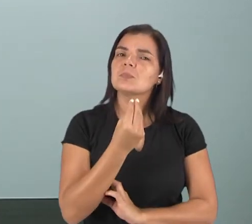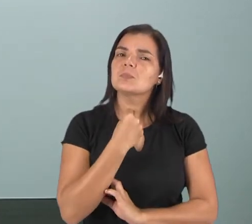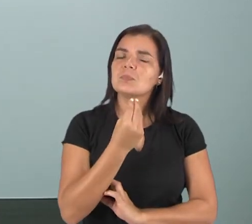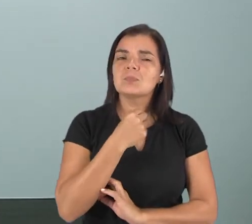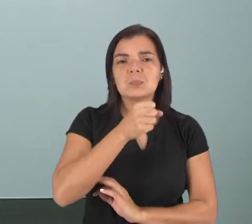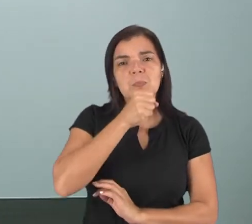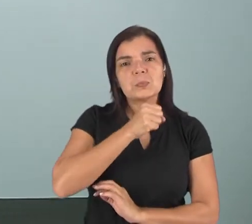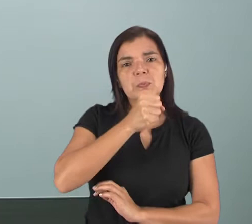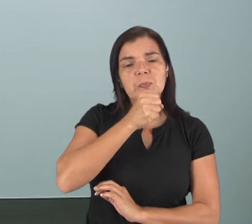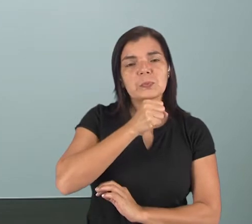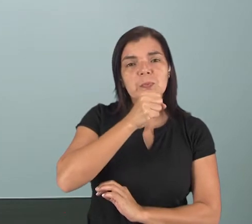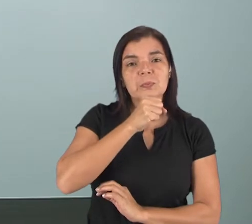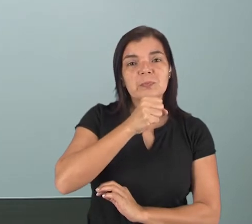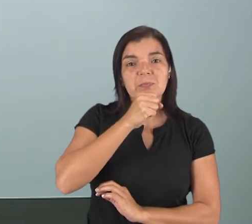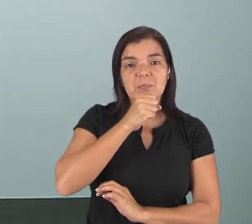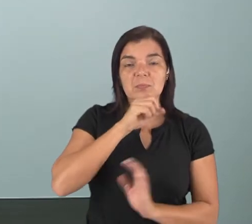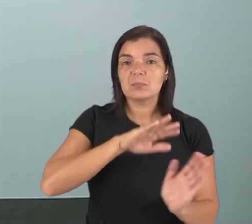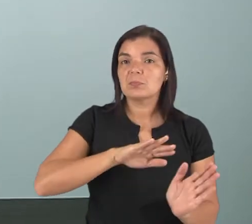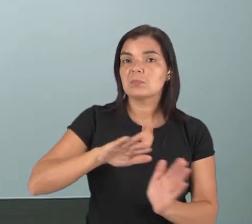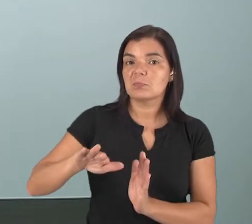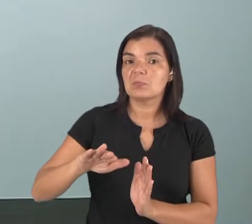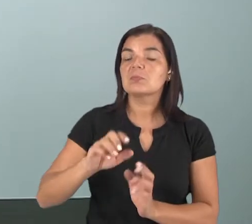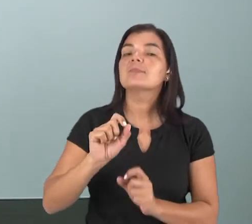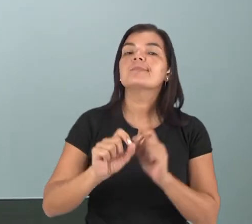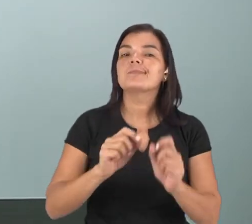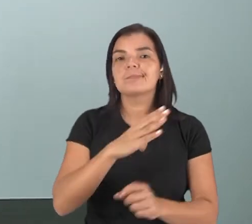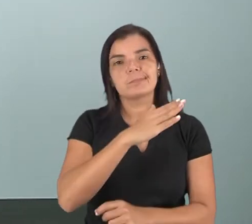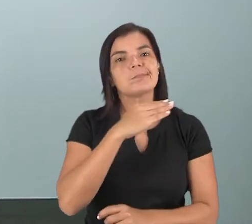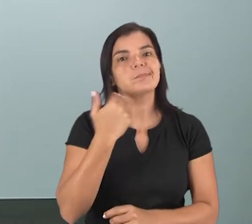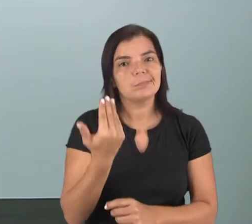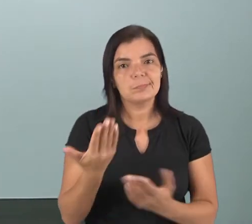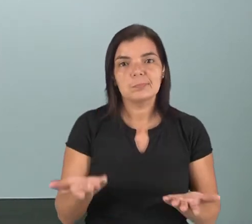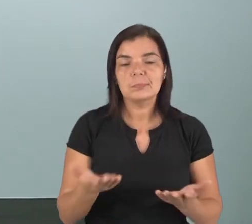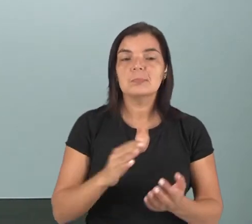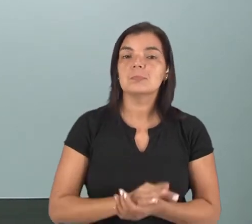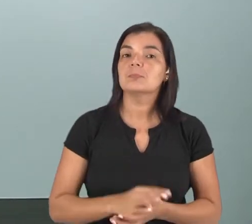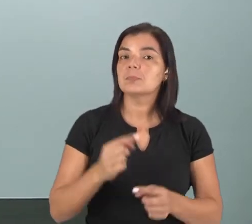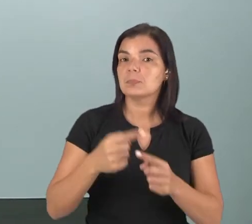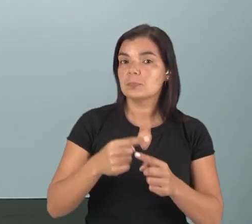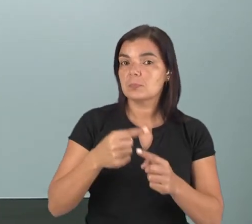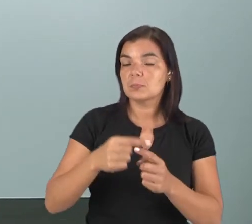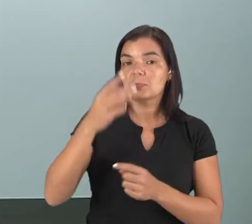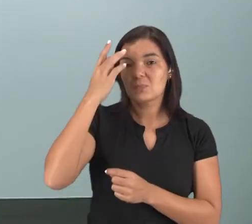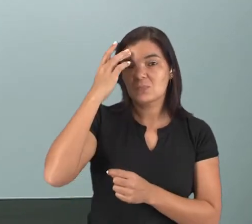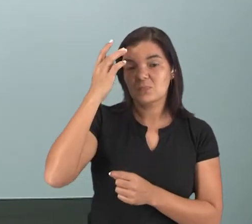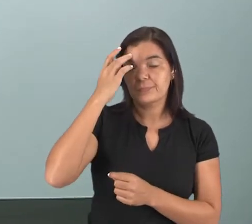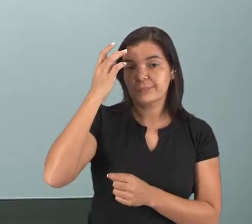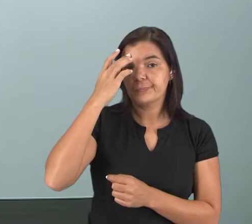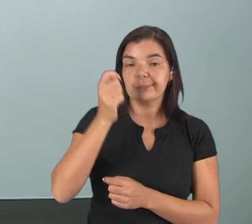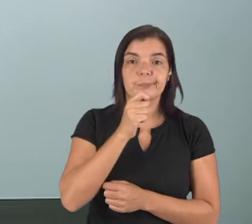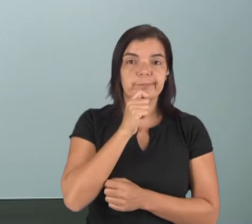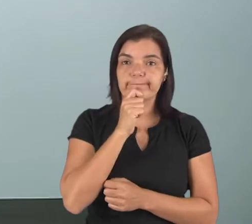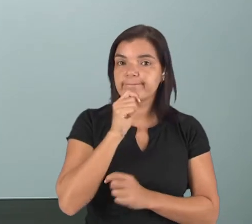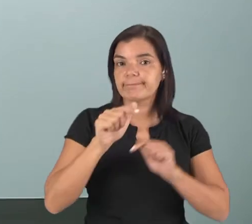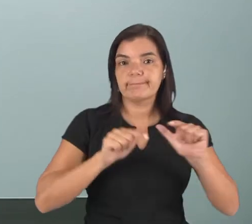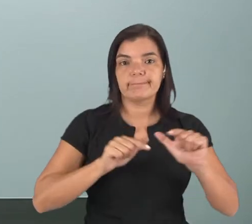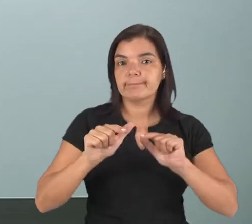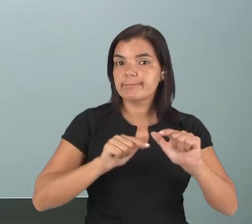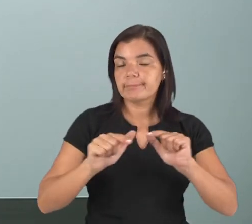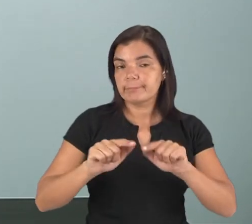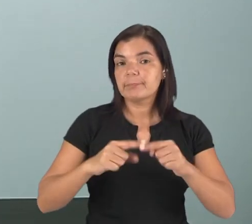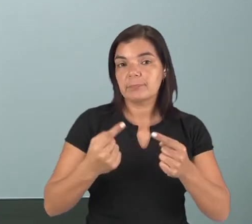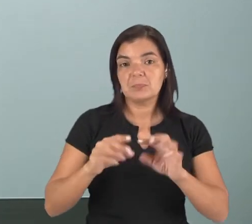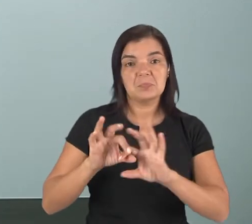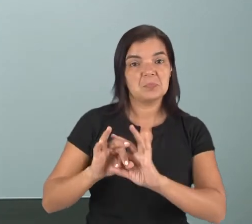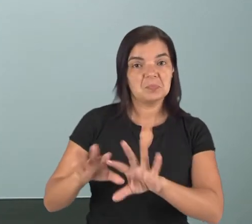mais velhos, eles eram deixados para morrer, praticamente, porque eles achavam que eles já não serviam para nada. Então, eles deixavam eles